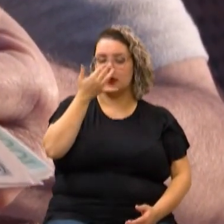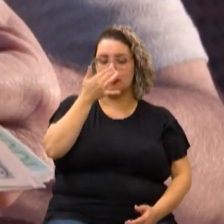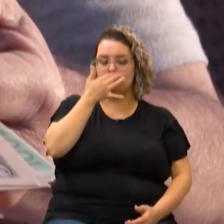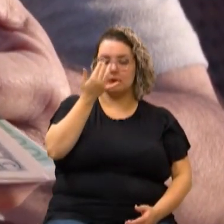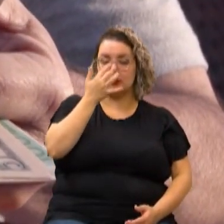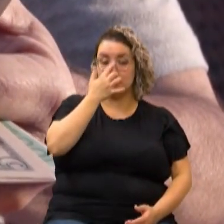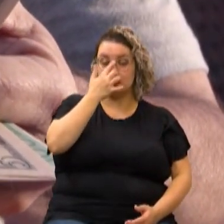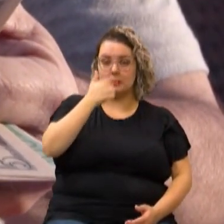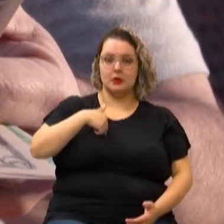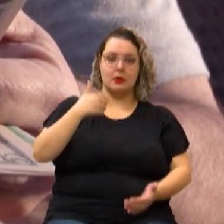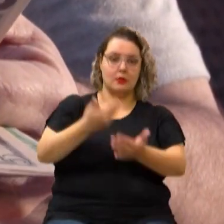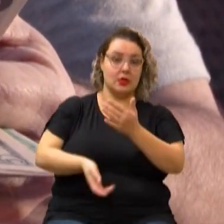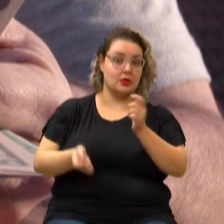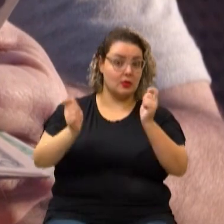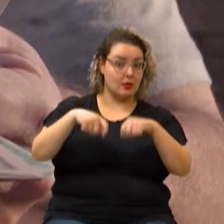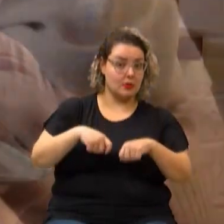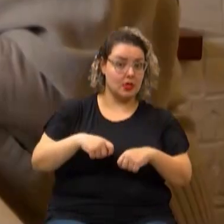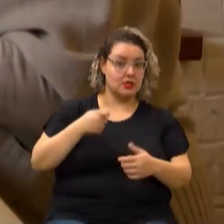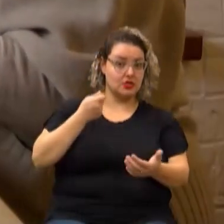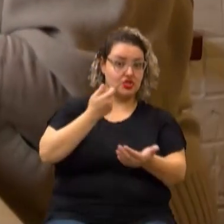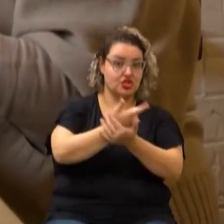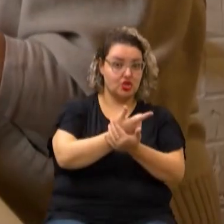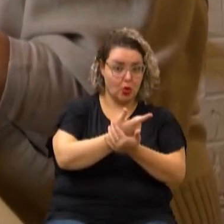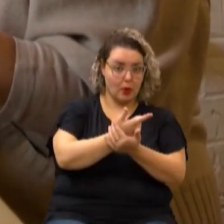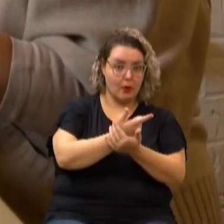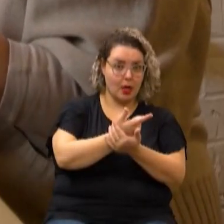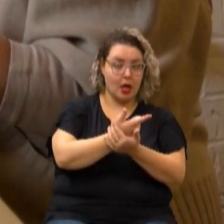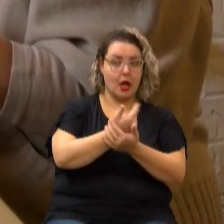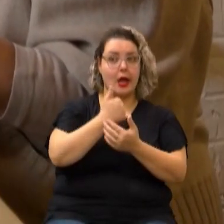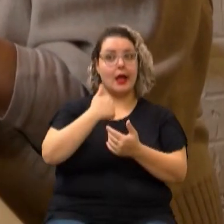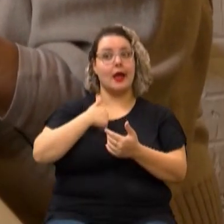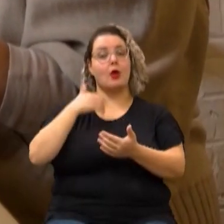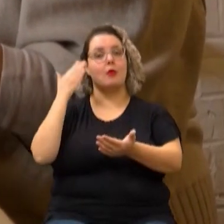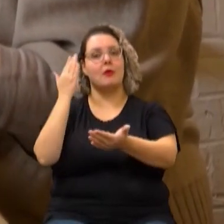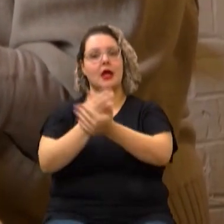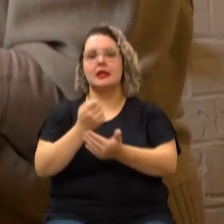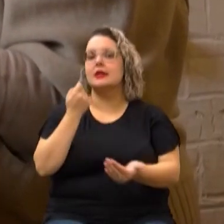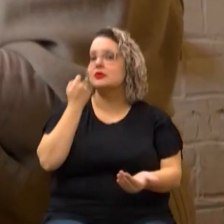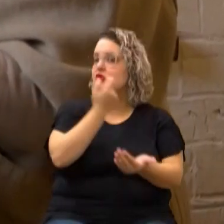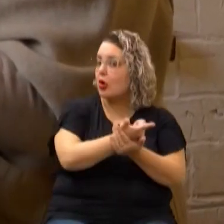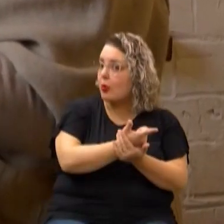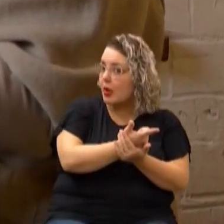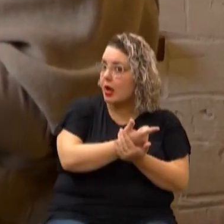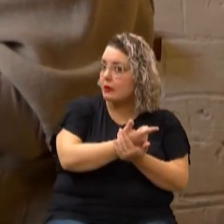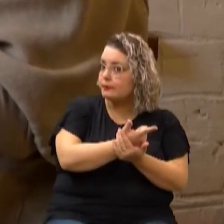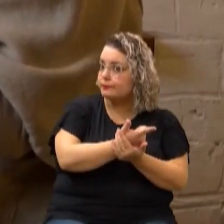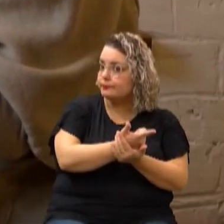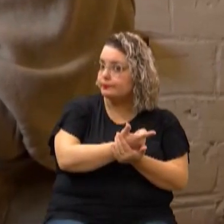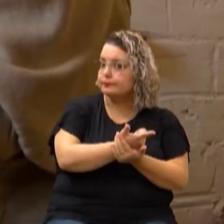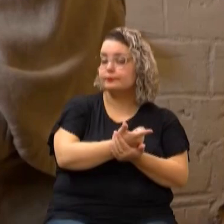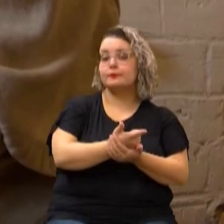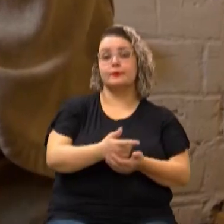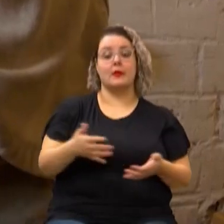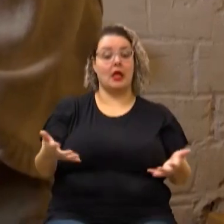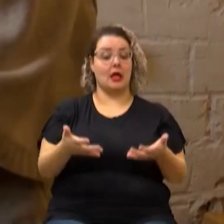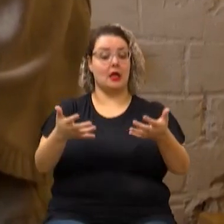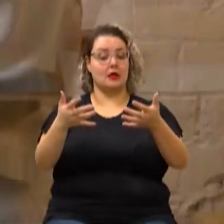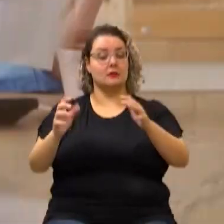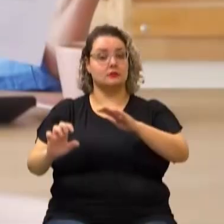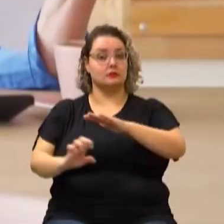possivelmente mais caro se torna o crédito. Isso vem em cadeia. Logo, se eu estou precisando, eu